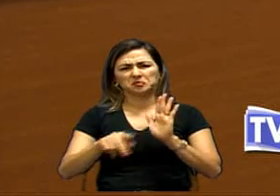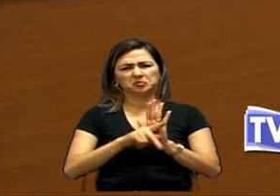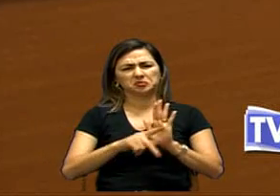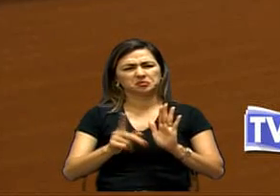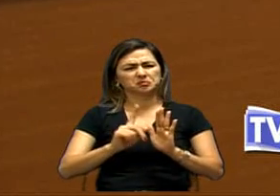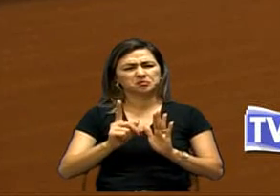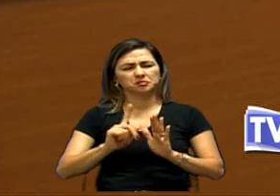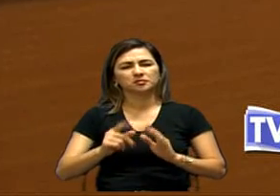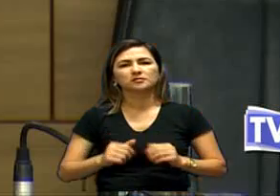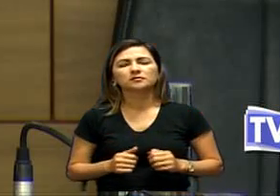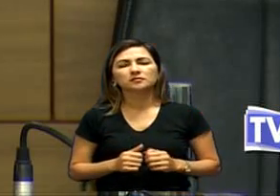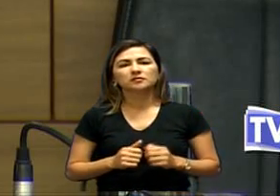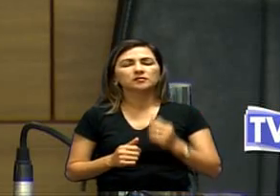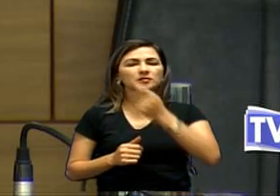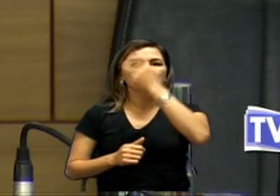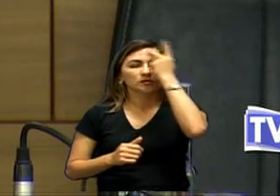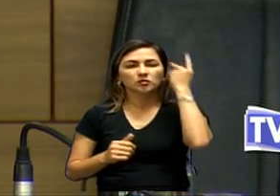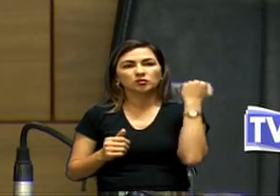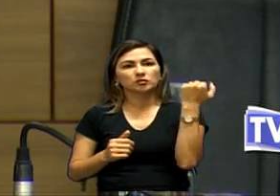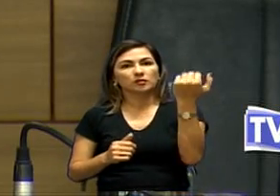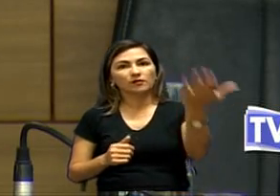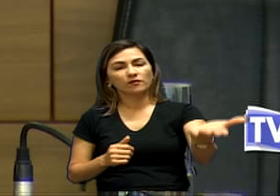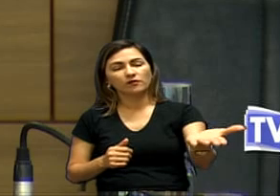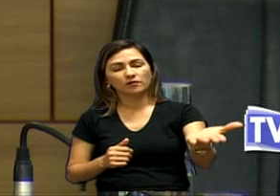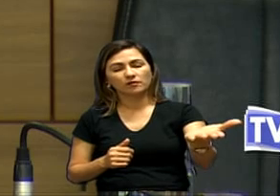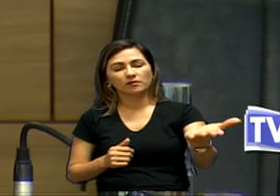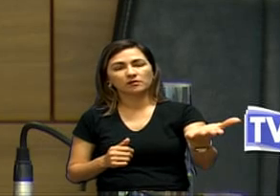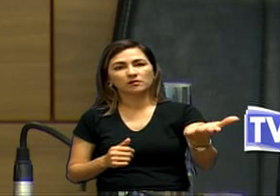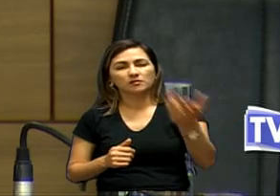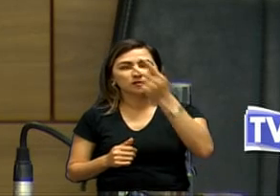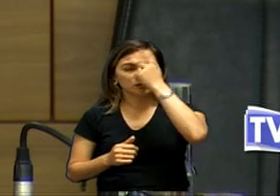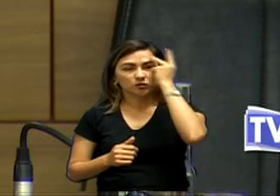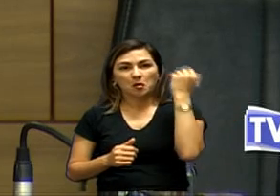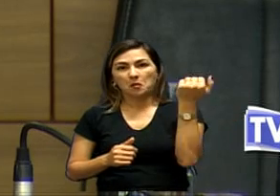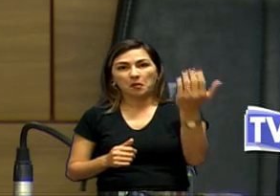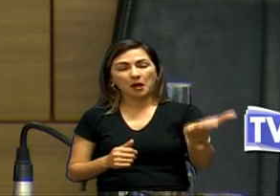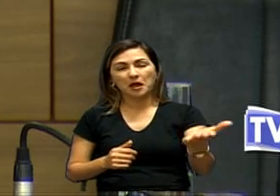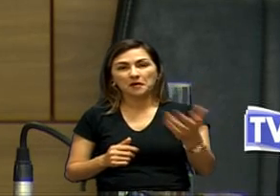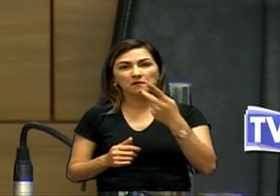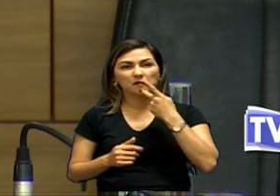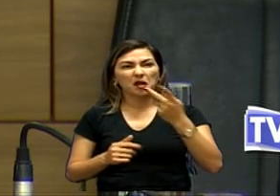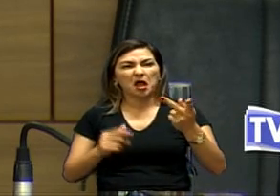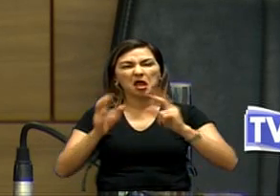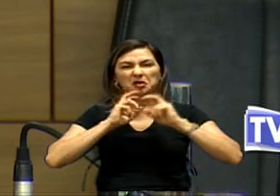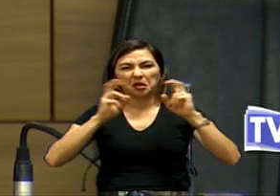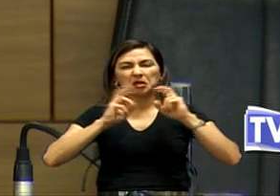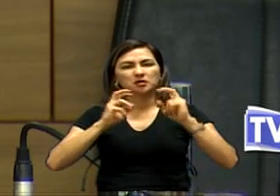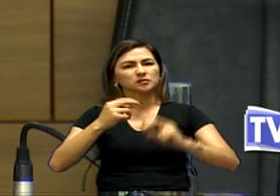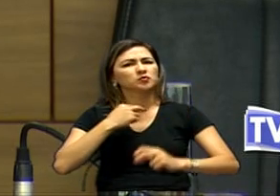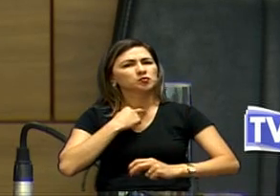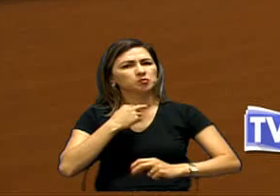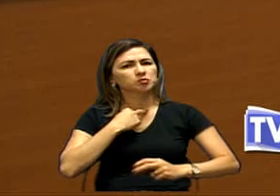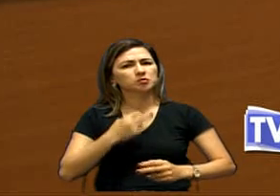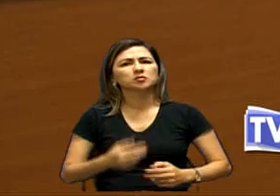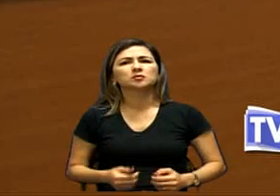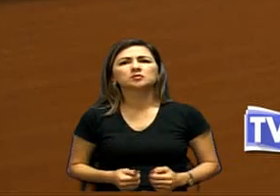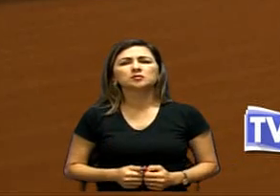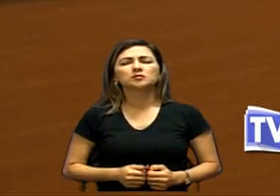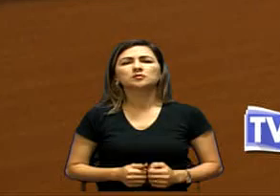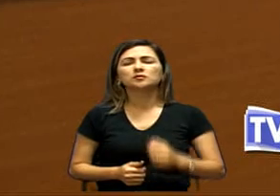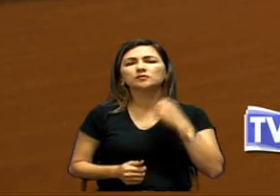O plenário não pode se manifestar. O vereador está usando a palavra. O plenário não pode se manifestar.